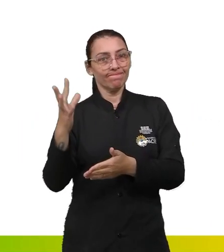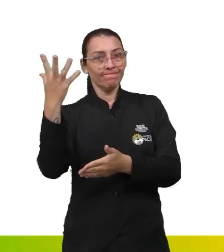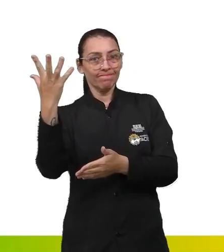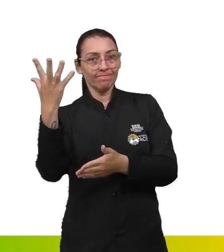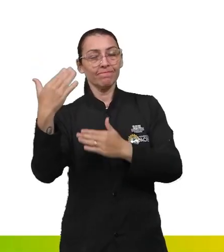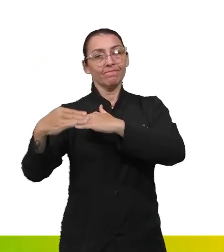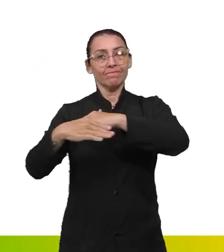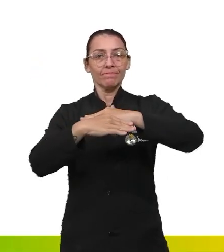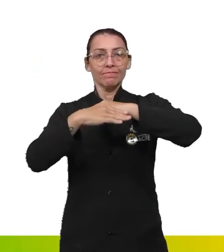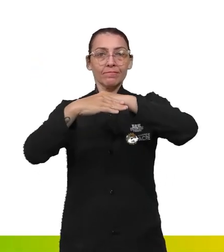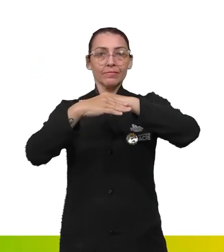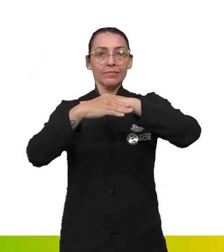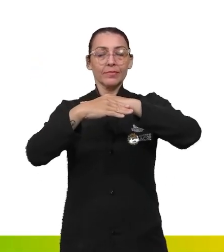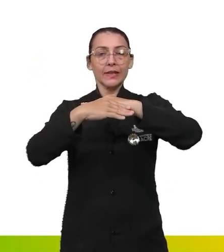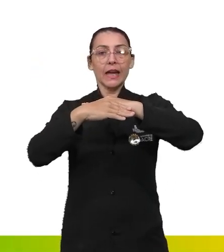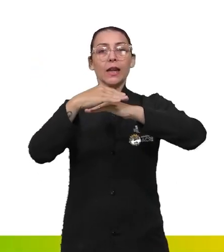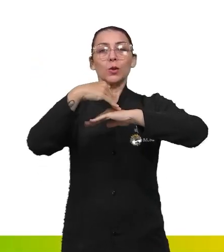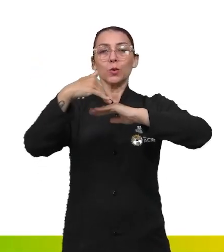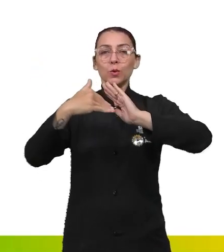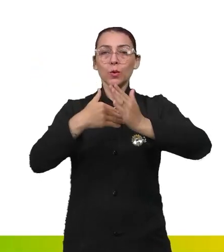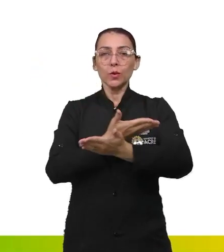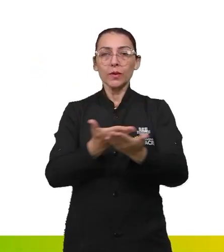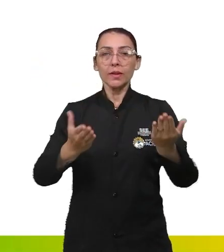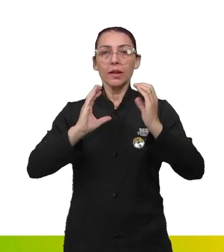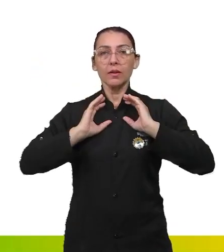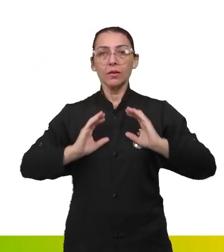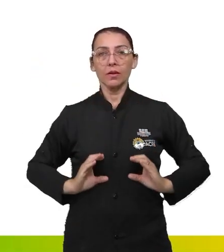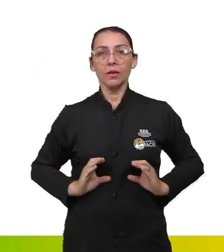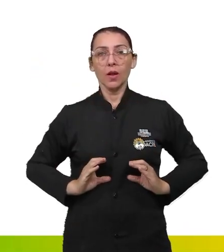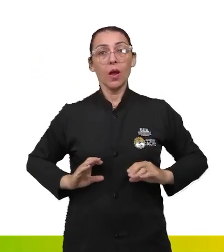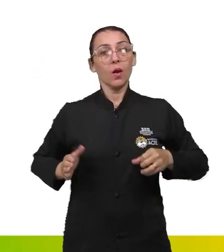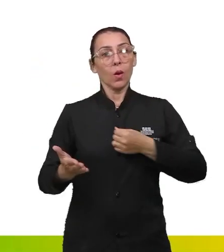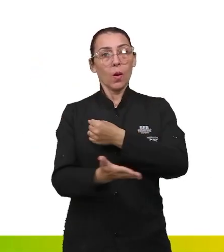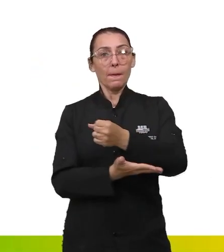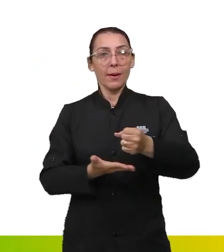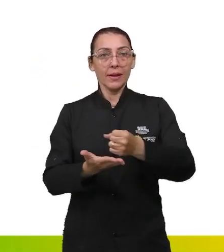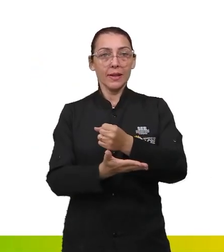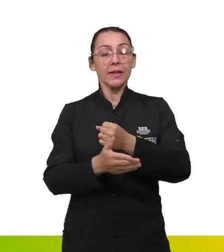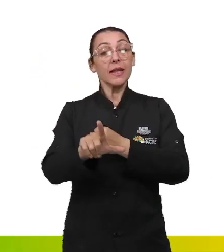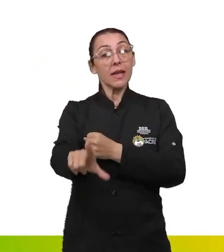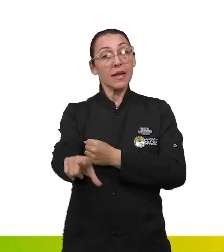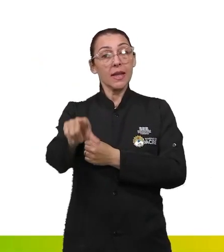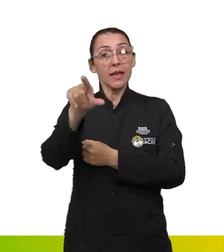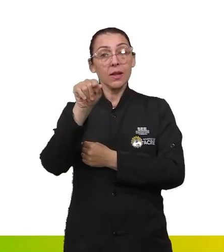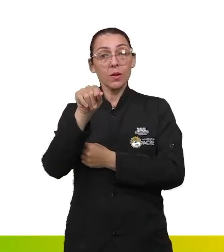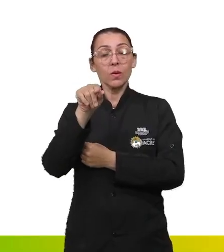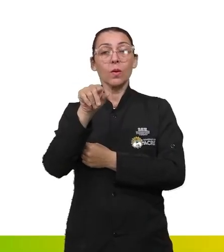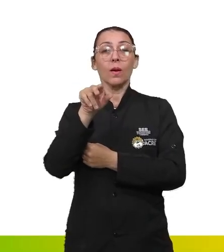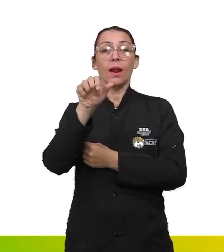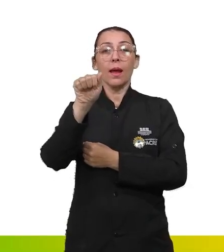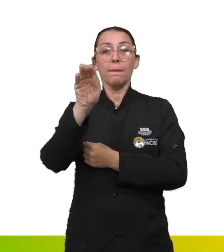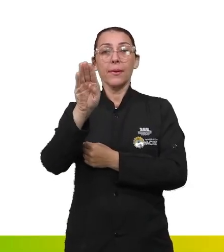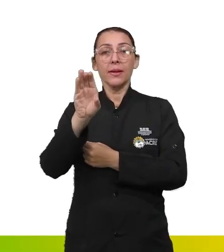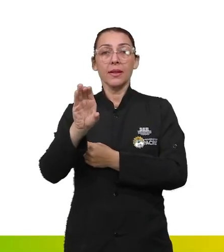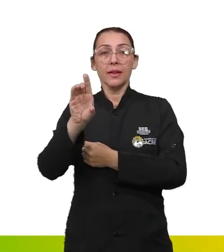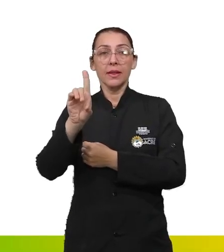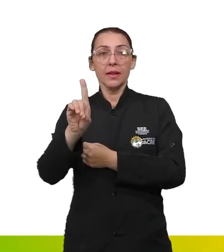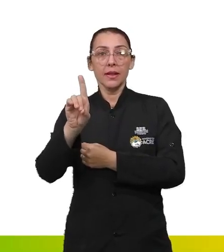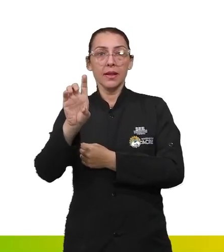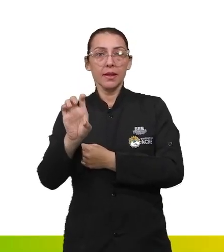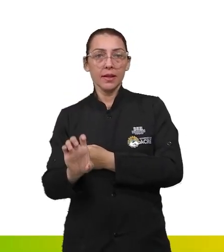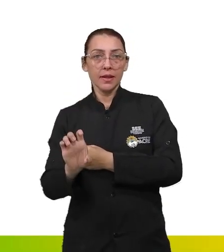ocorre de forma igualitária para todos os cidadãos. Com base nisso, assinale, no caso nós